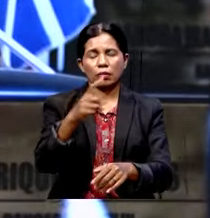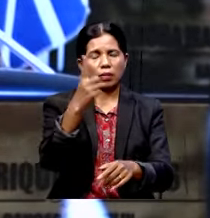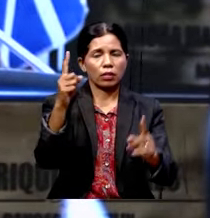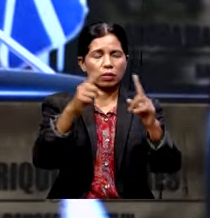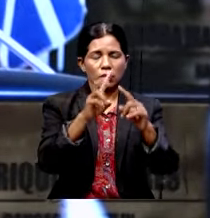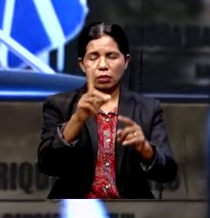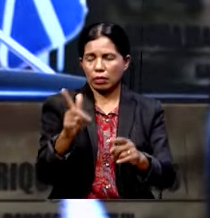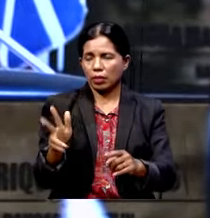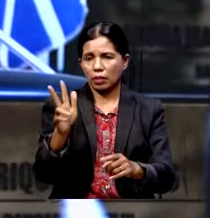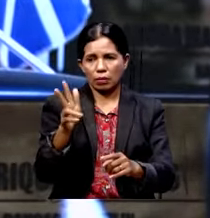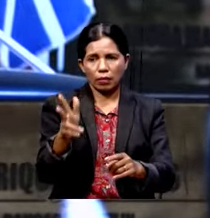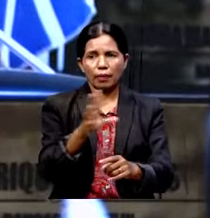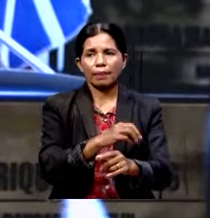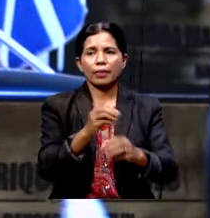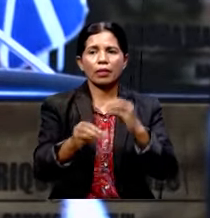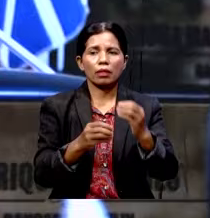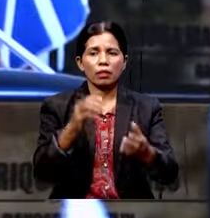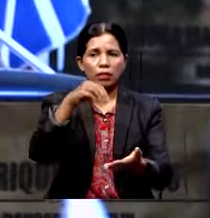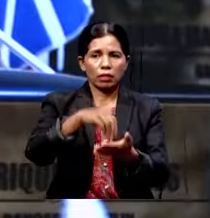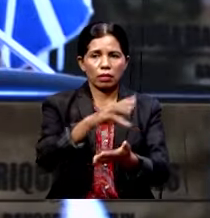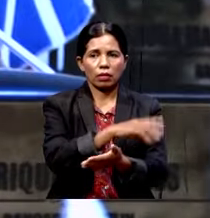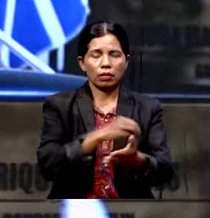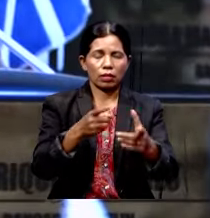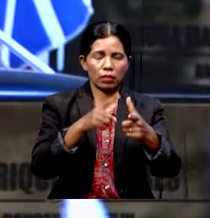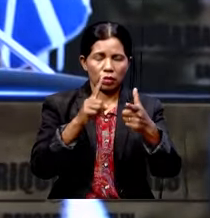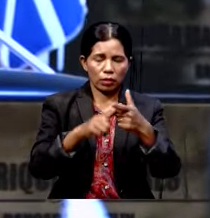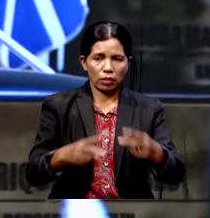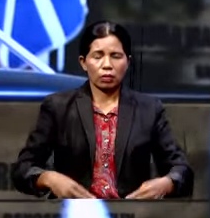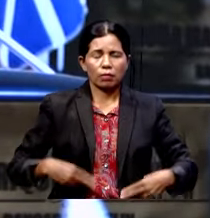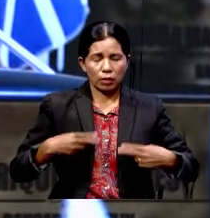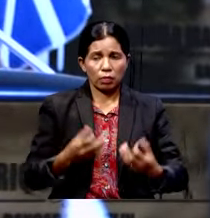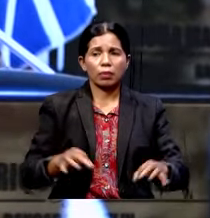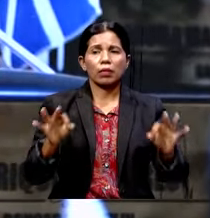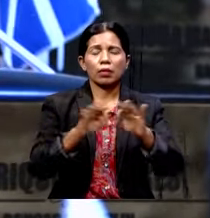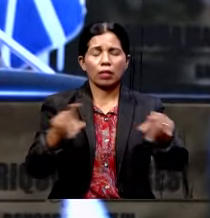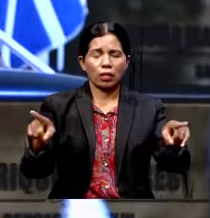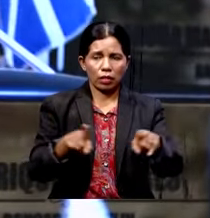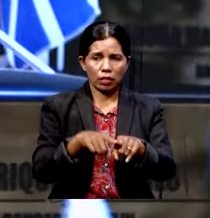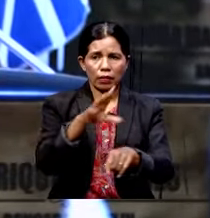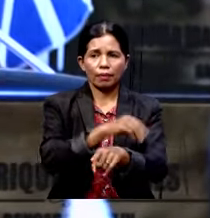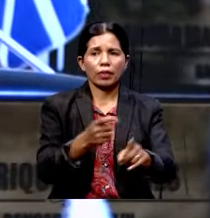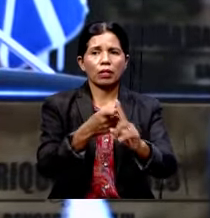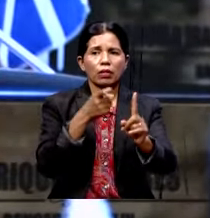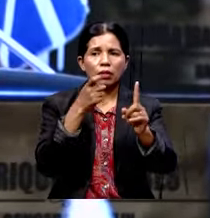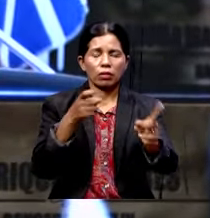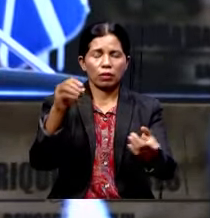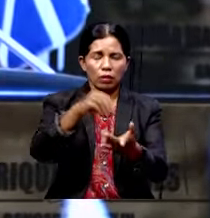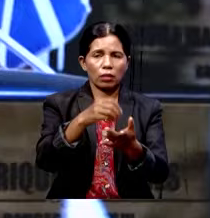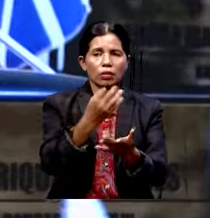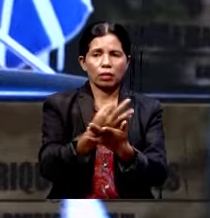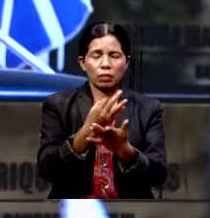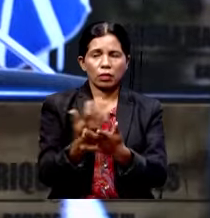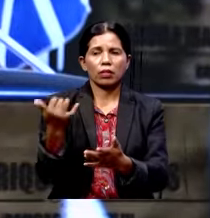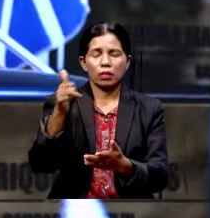2011-2030, minha cata investimento e recurso humano é importante no nudo pilar prioridade mais alocação orçamento